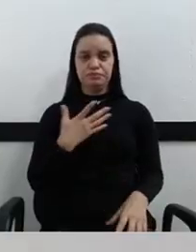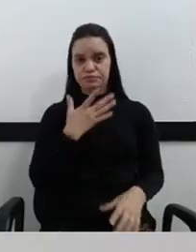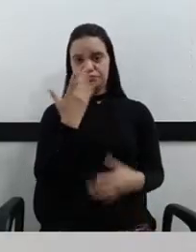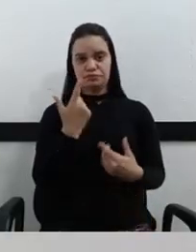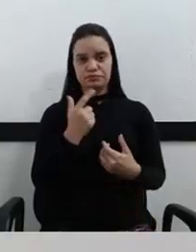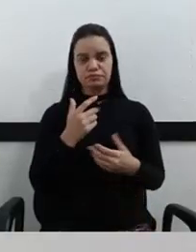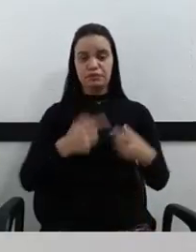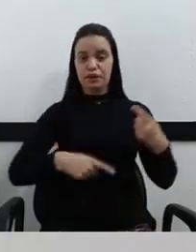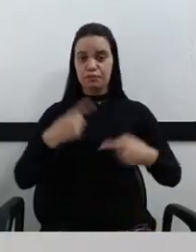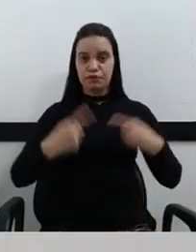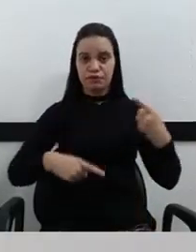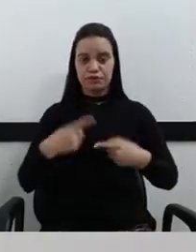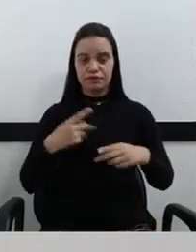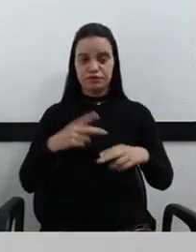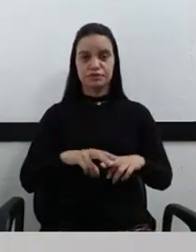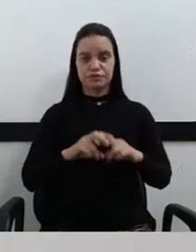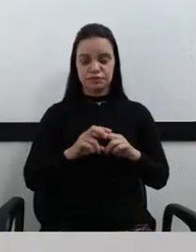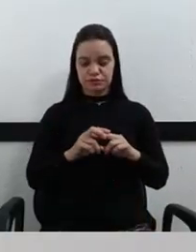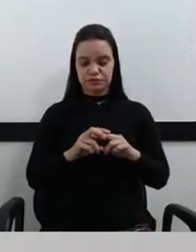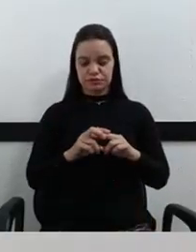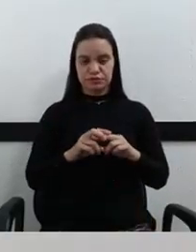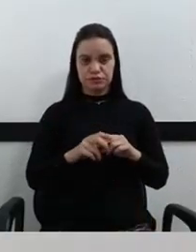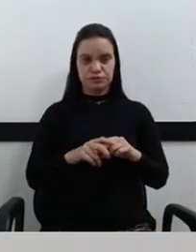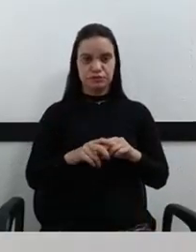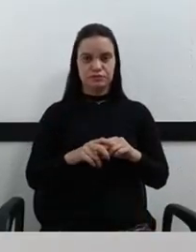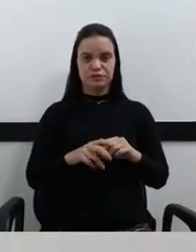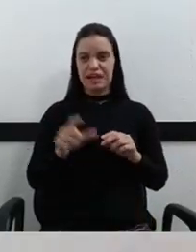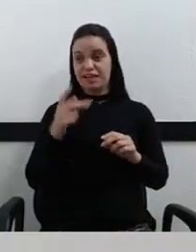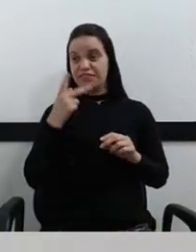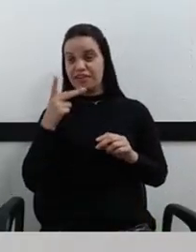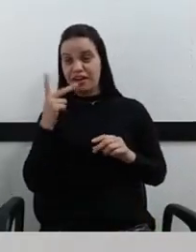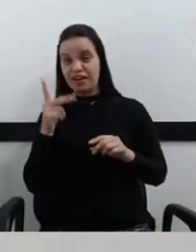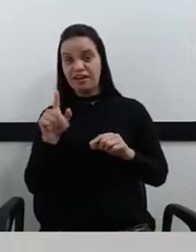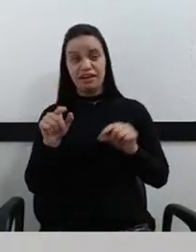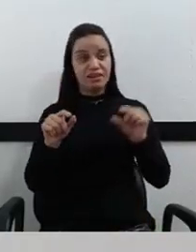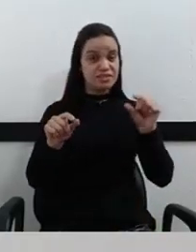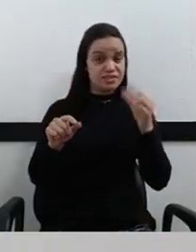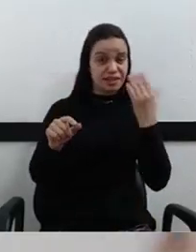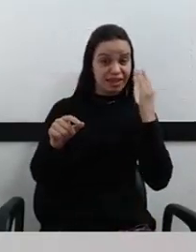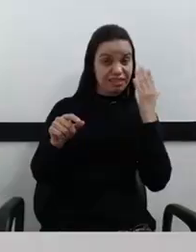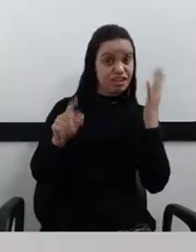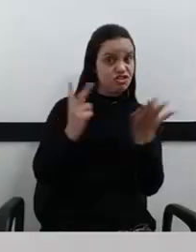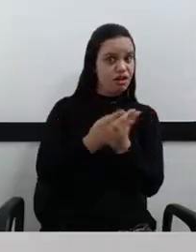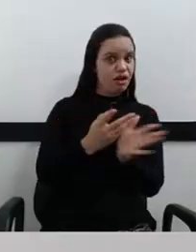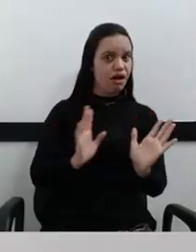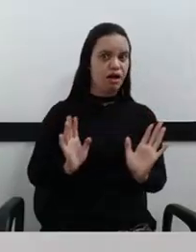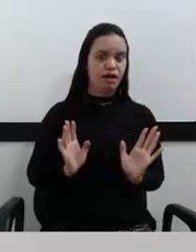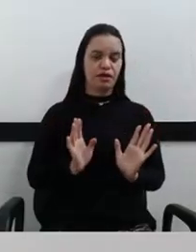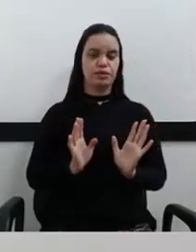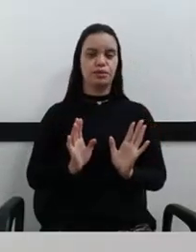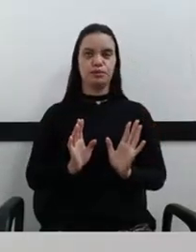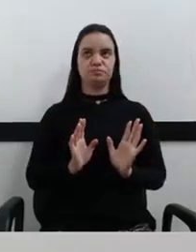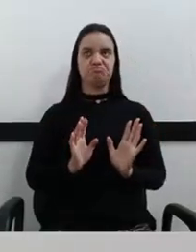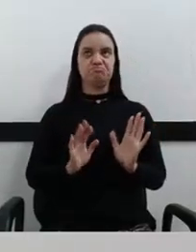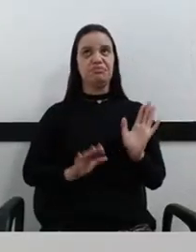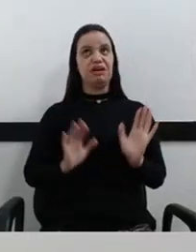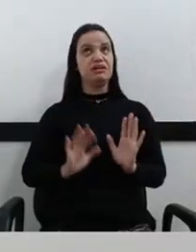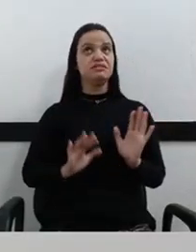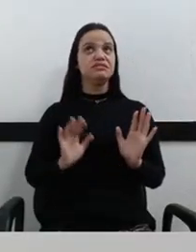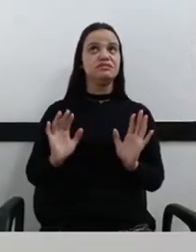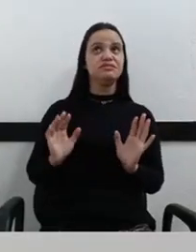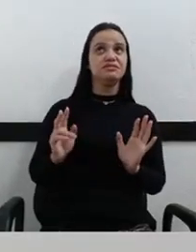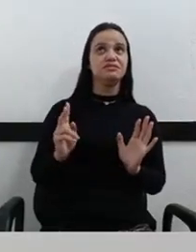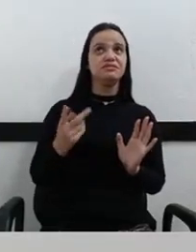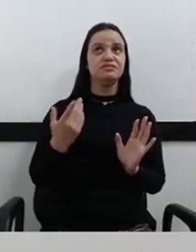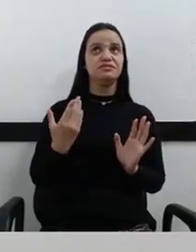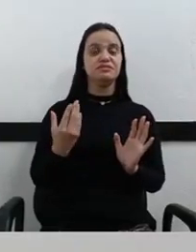por desavença política, por, às vezes, eu falo uma coisa, você entende outra, e a partir daí as coisas se estabelecem um regime de guerra. Mas o